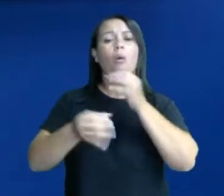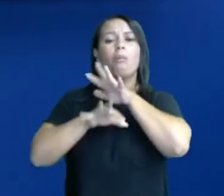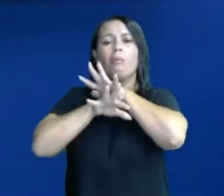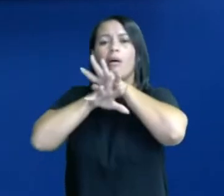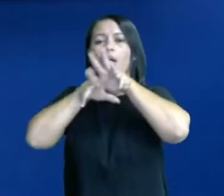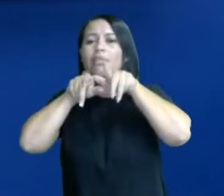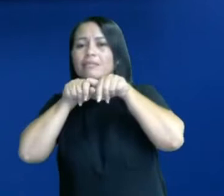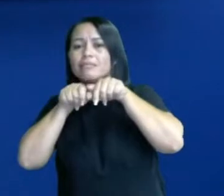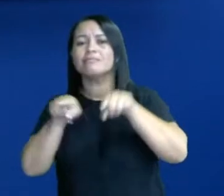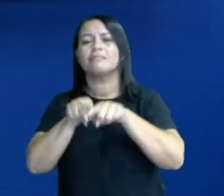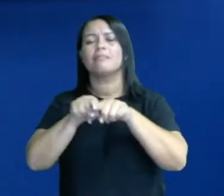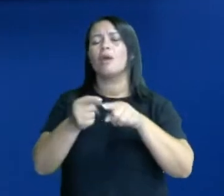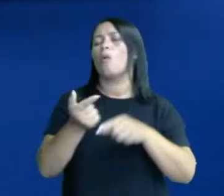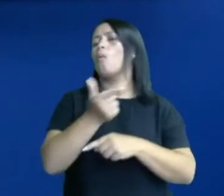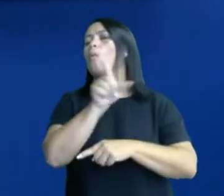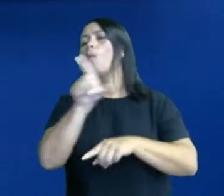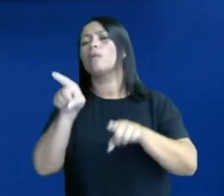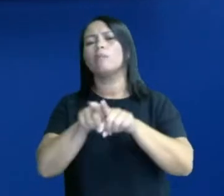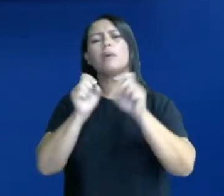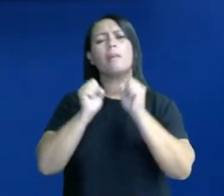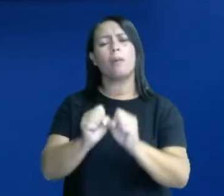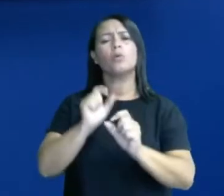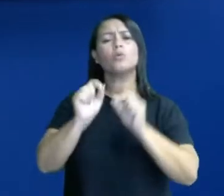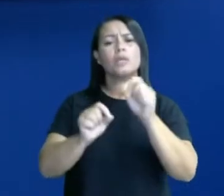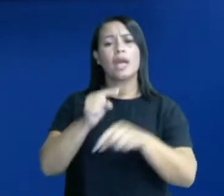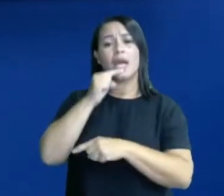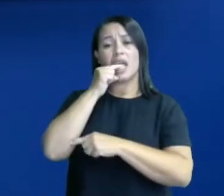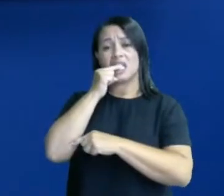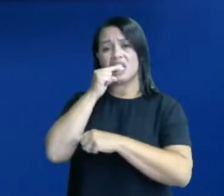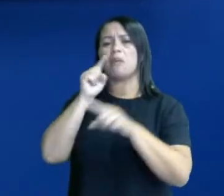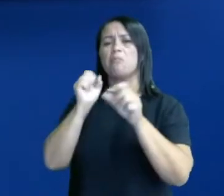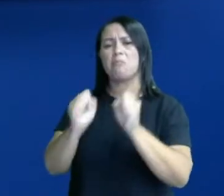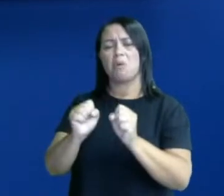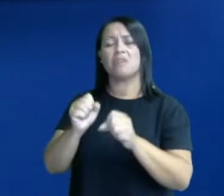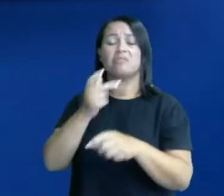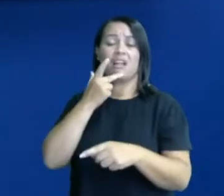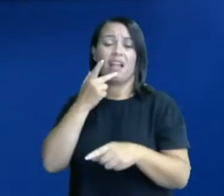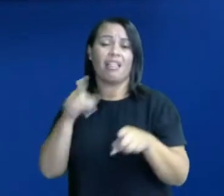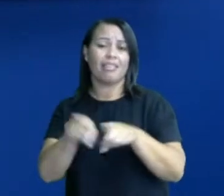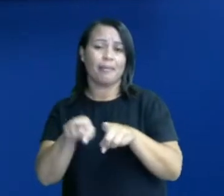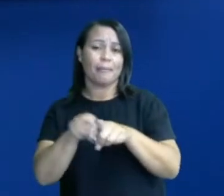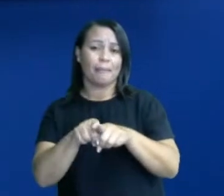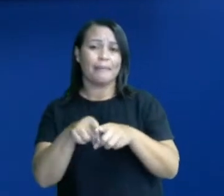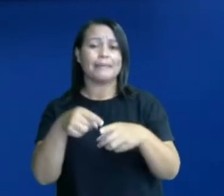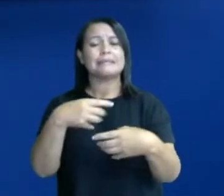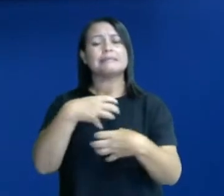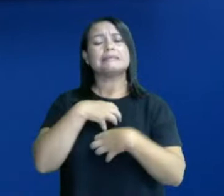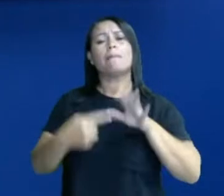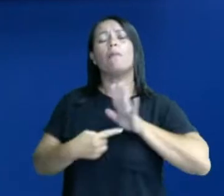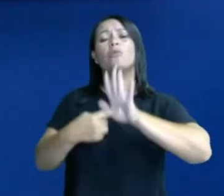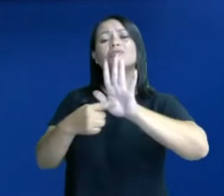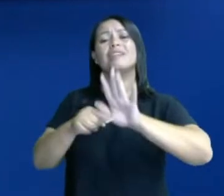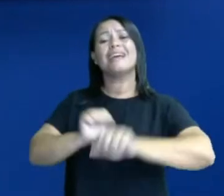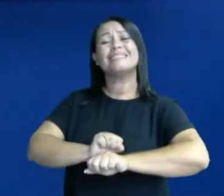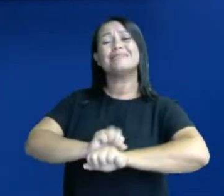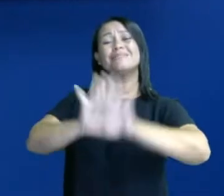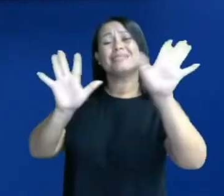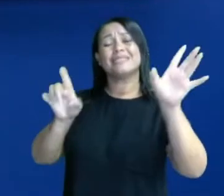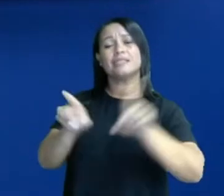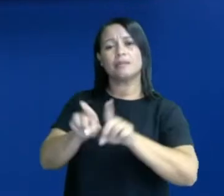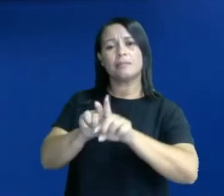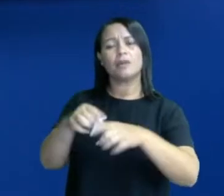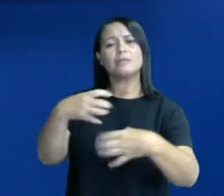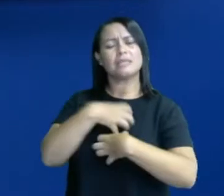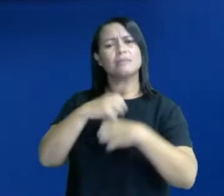animais. Outra forma também que pode ser, a inveja pode falar, o ciúme pode falar, a felicidade pode falar, os